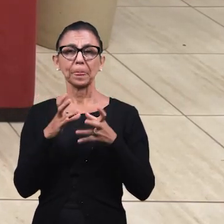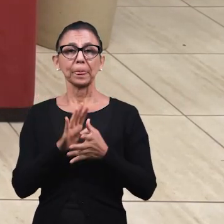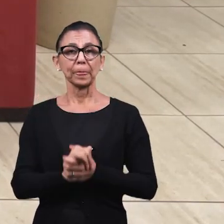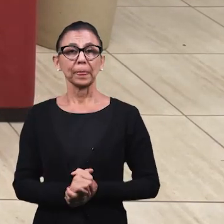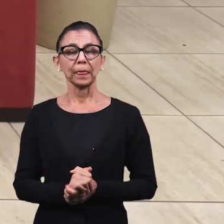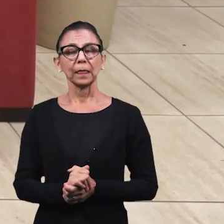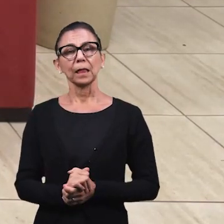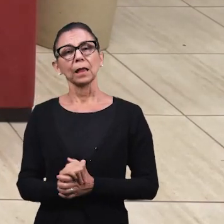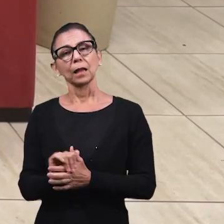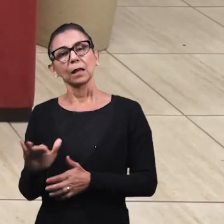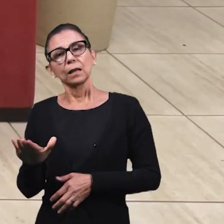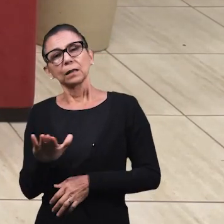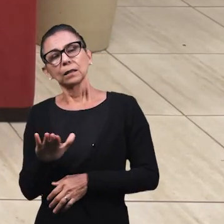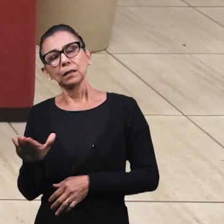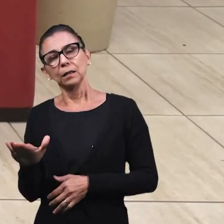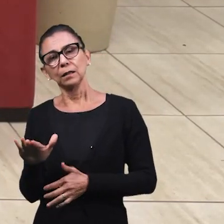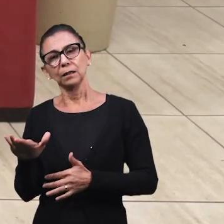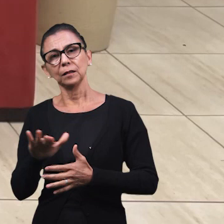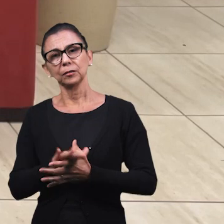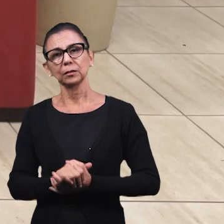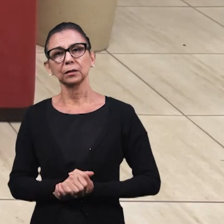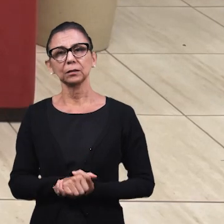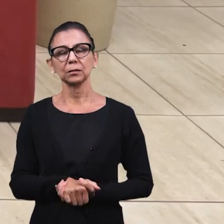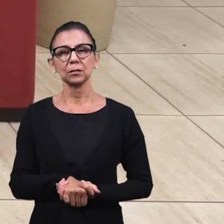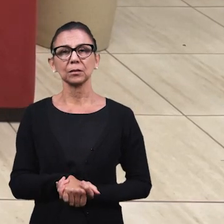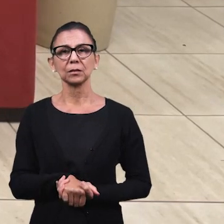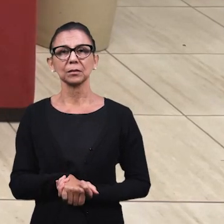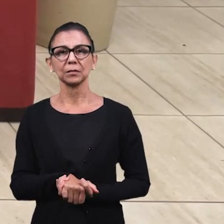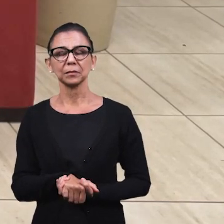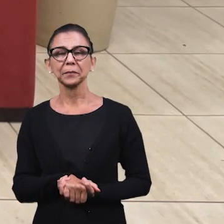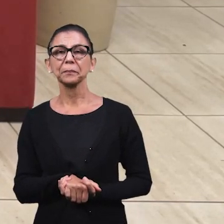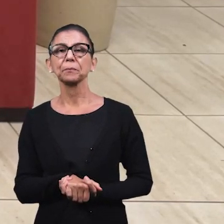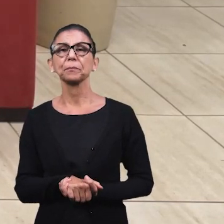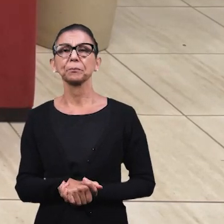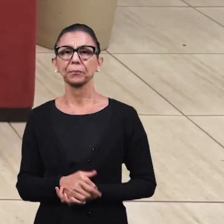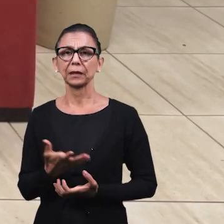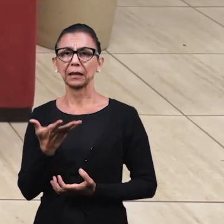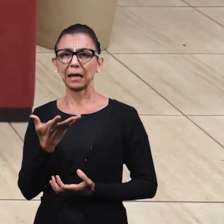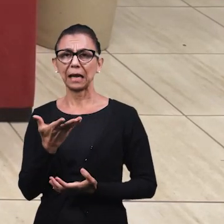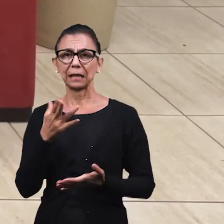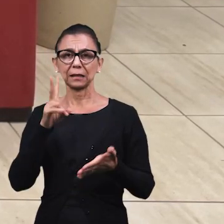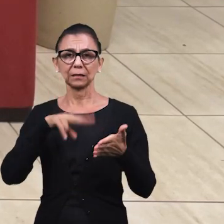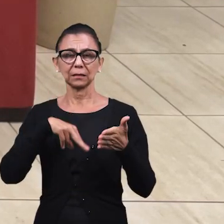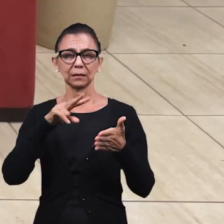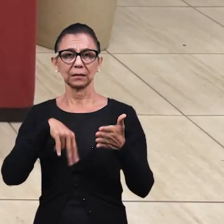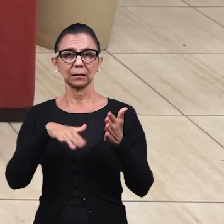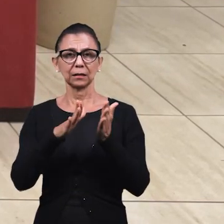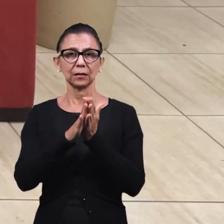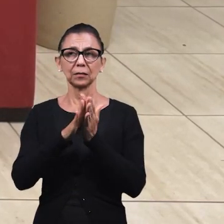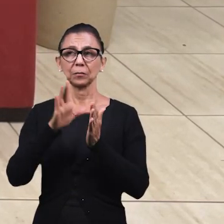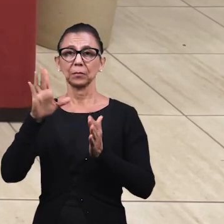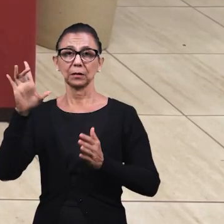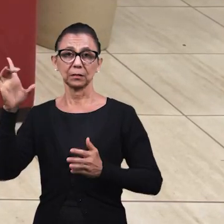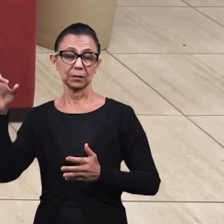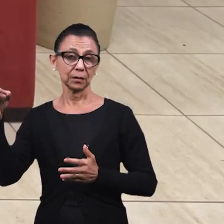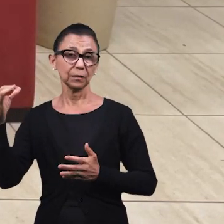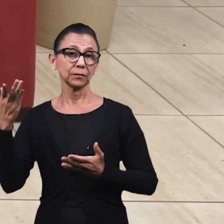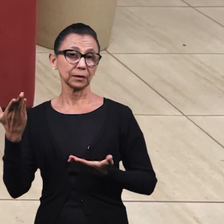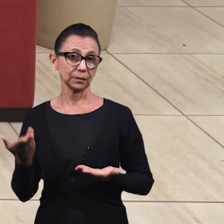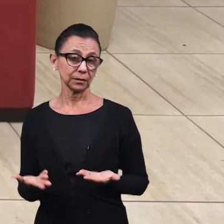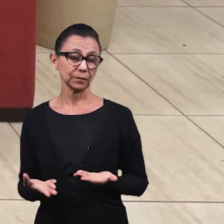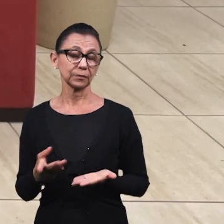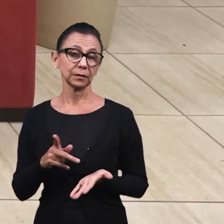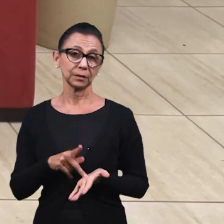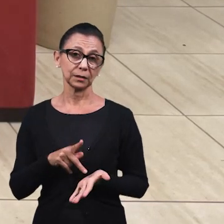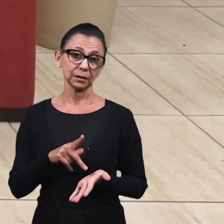interessante. As crianças, em remeter vídeo, em ler a palavra, como até a própria irmã colocou,